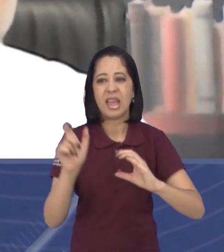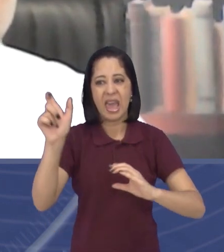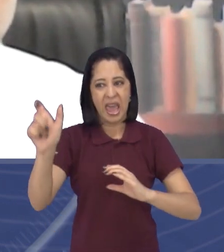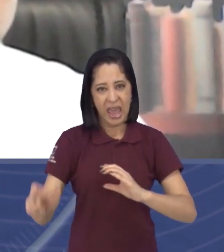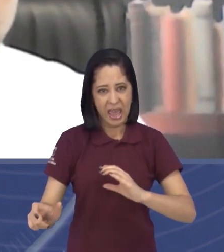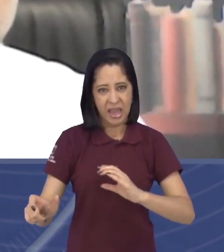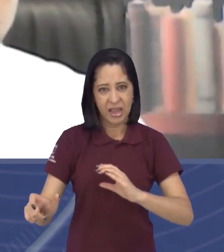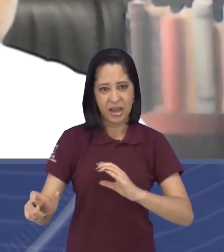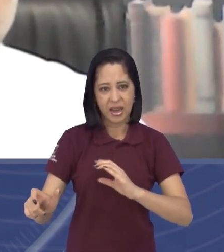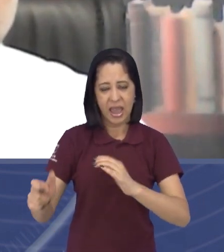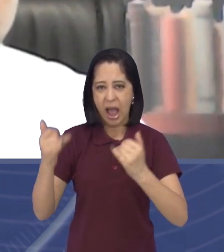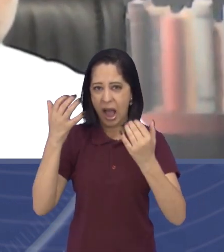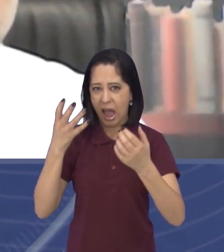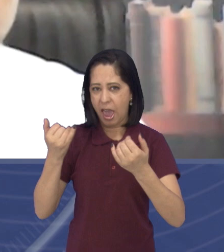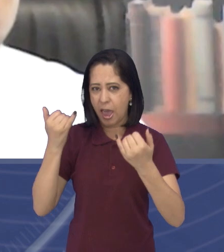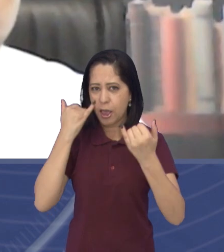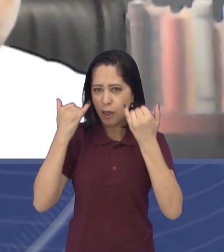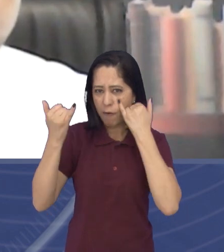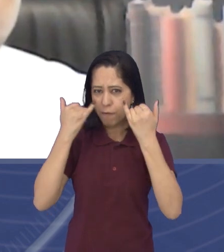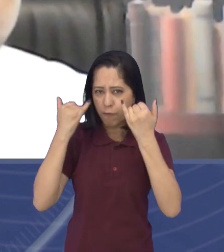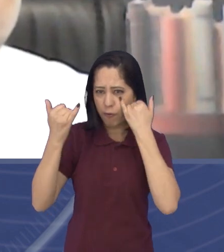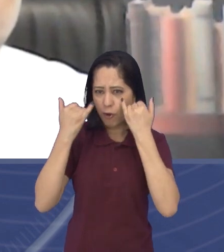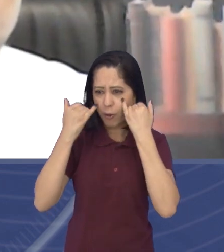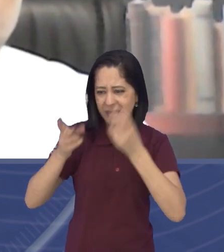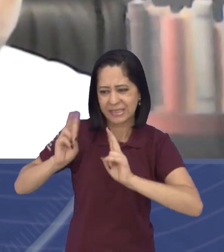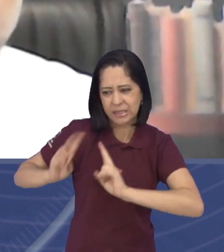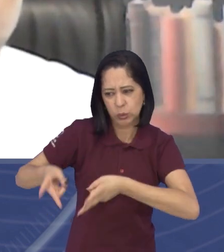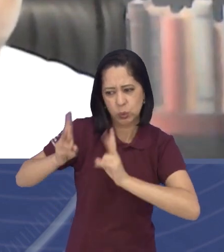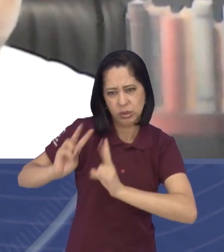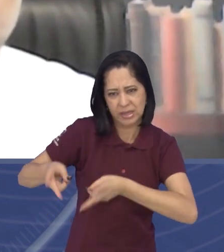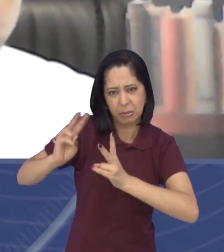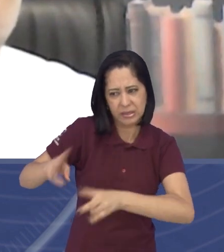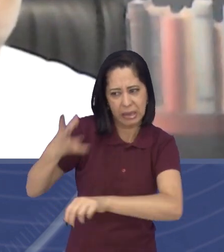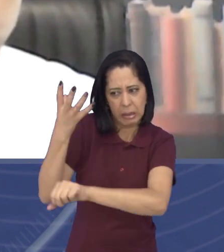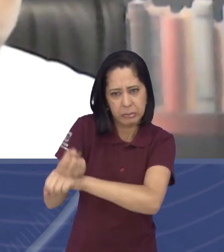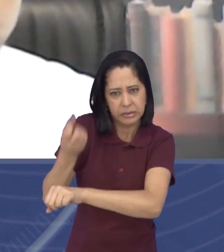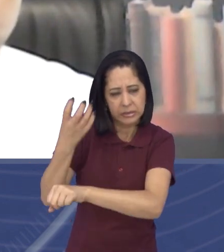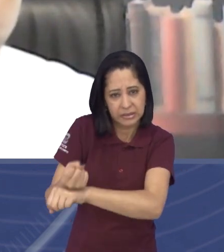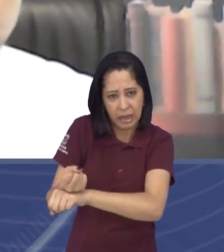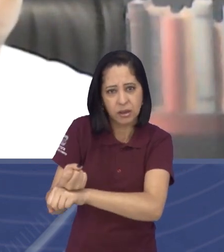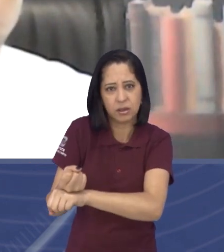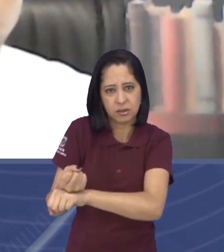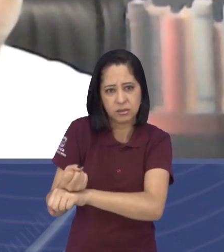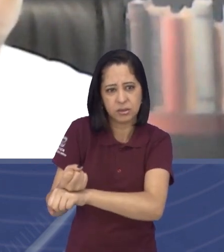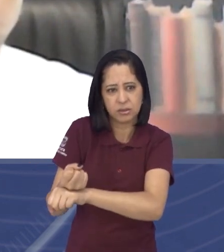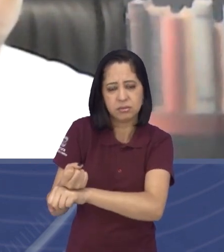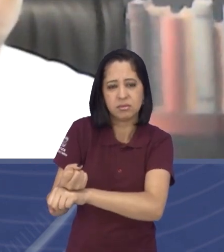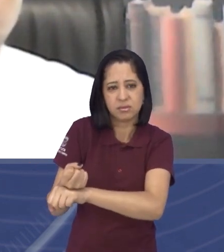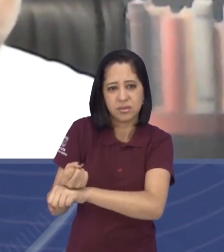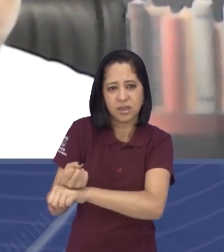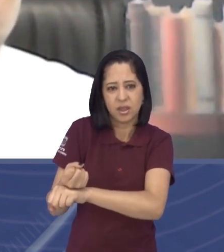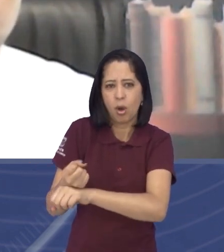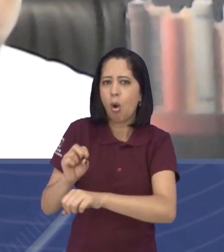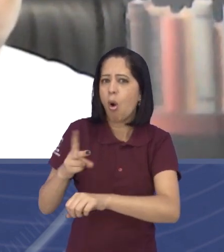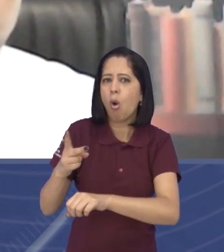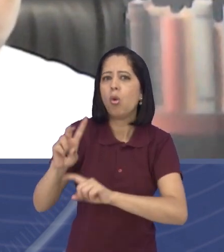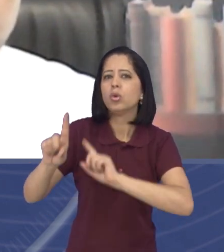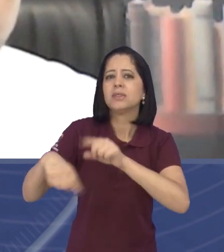com esses dados ou é por um período determinado? Uma vez que ele teve acesso,